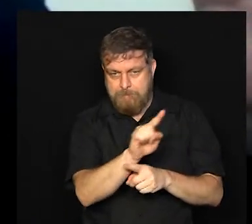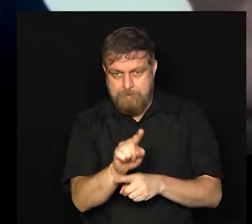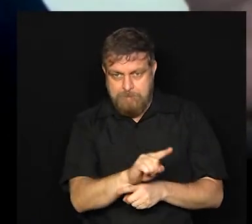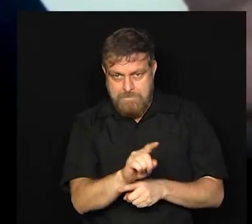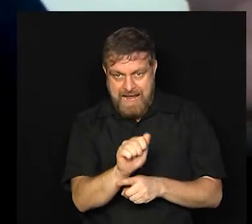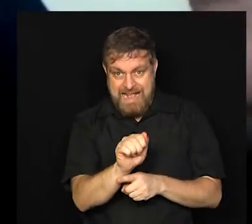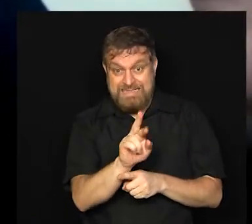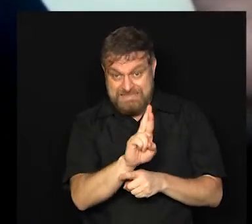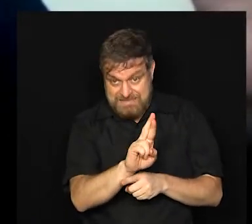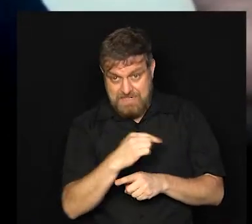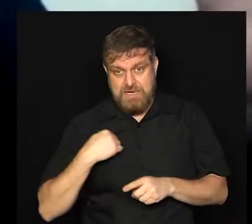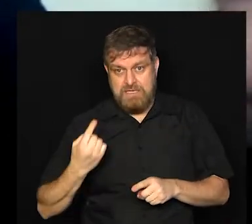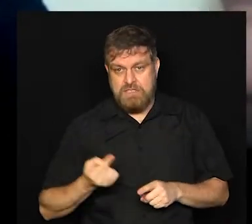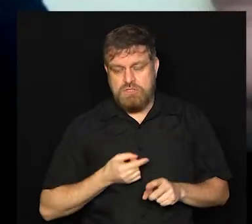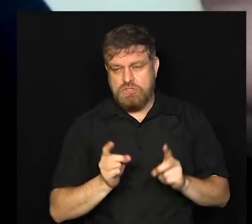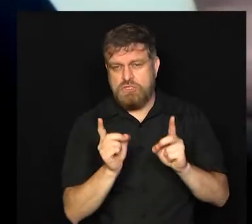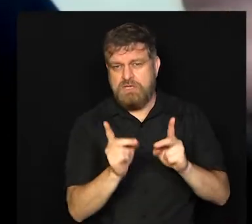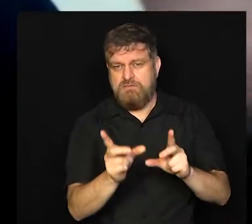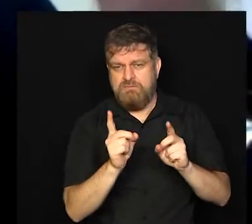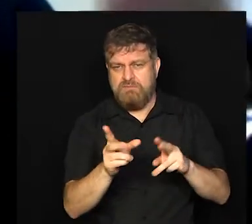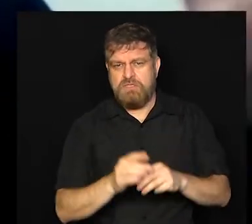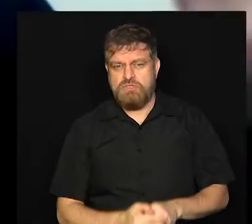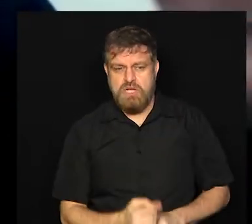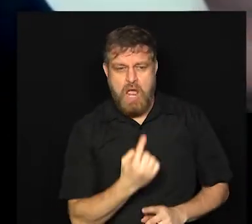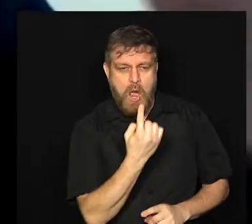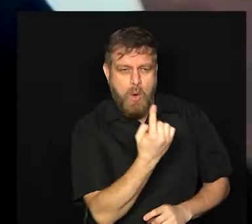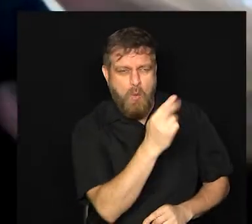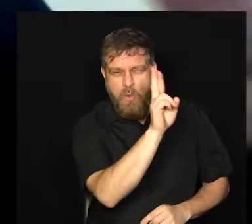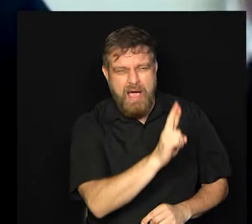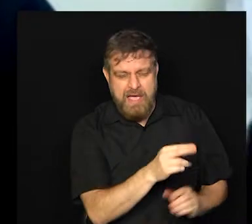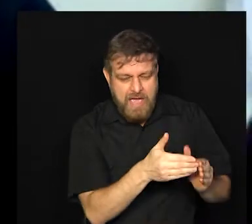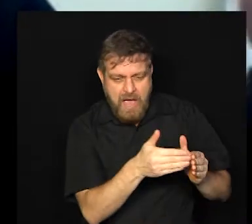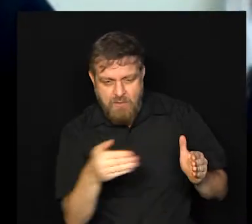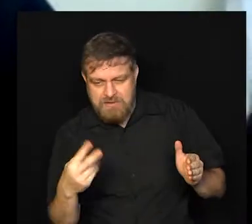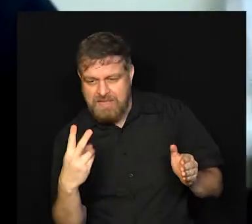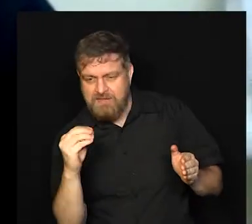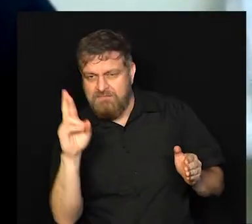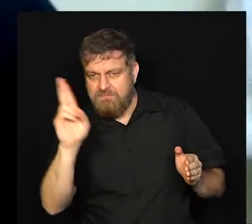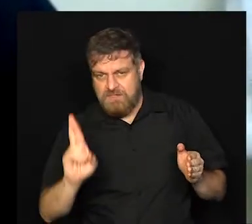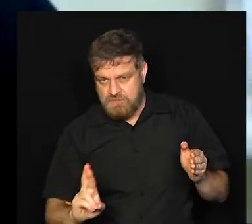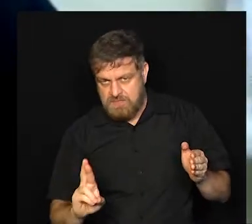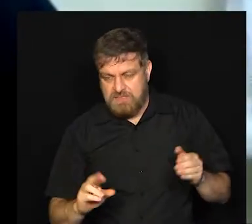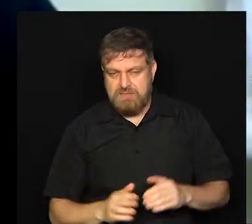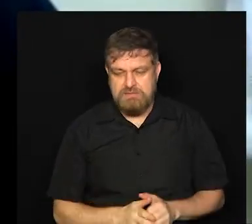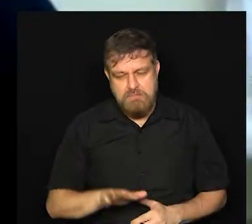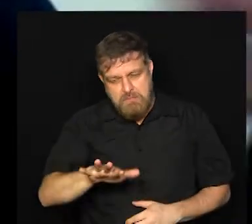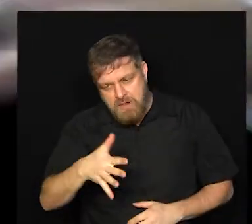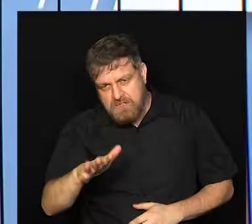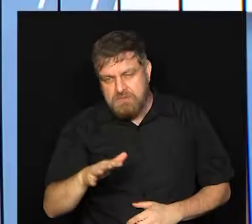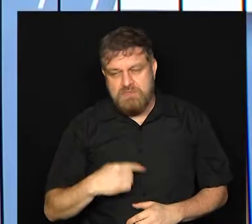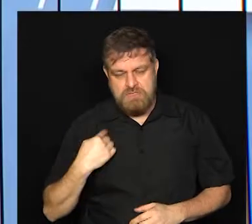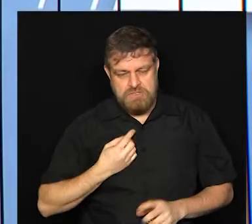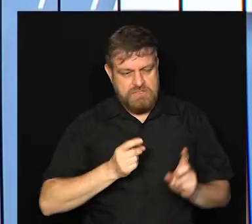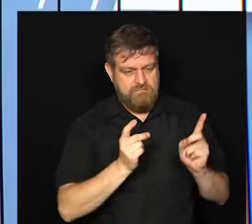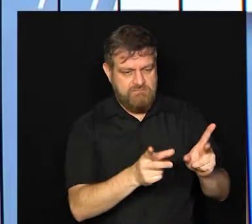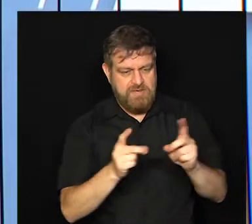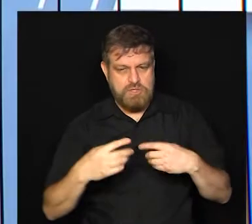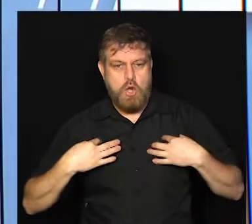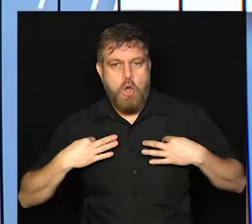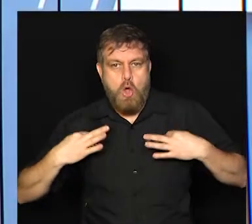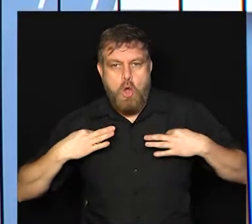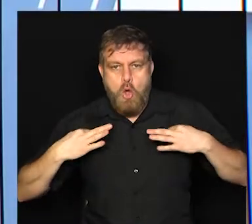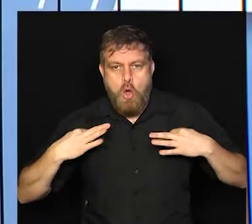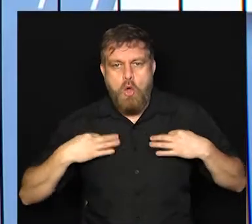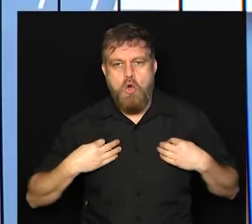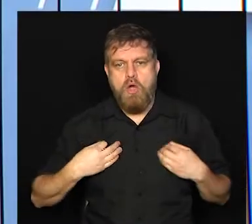vendido de 1 a R$ 20, são os nossos preços, 20, R$ 25. Então, é blusa de